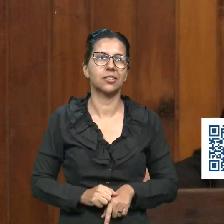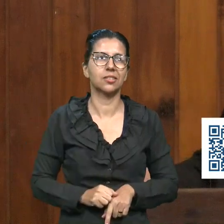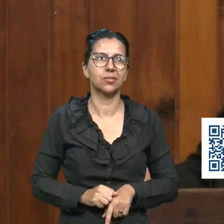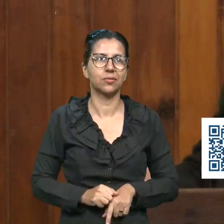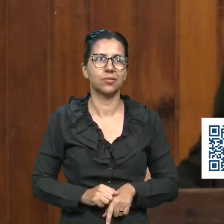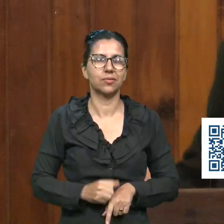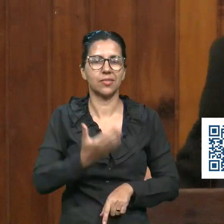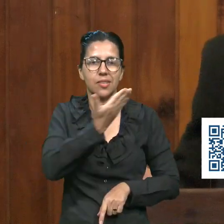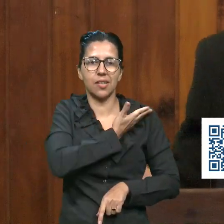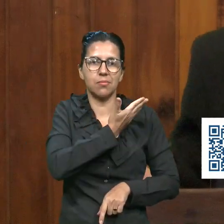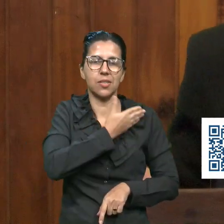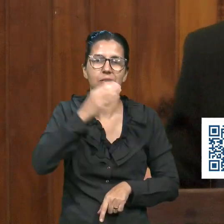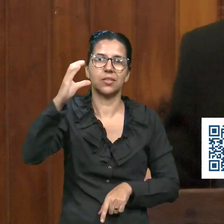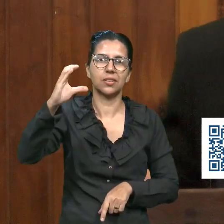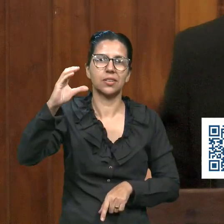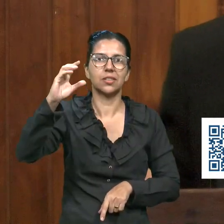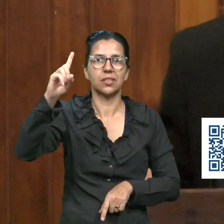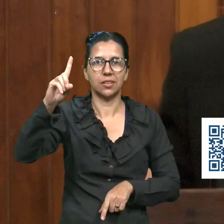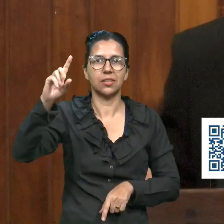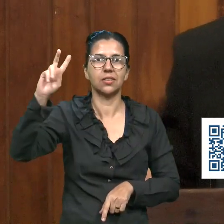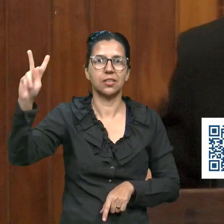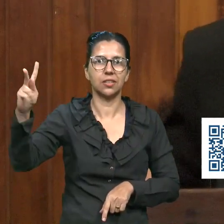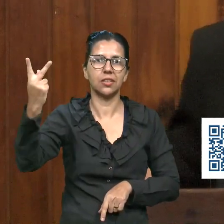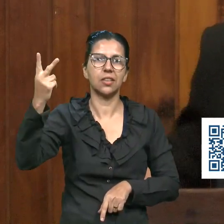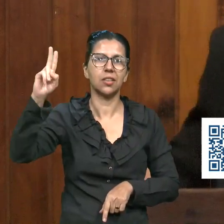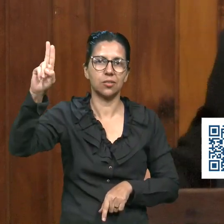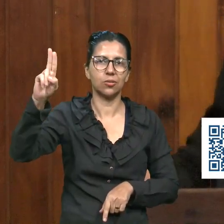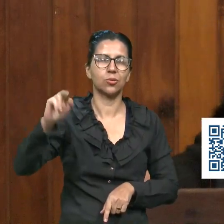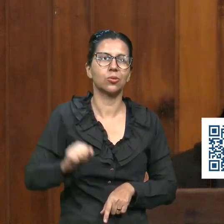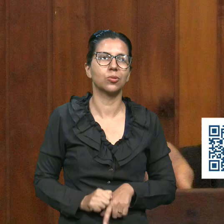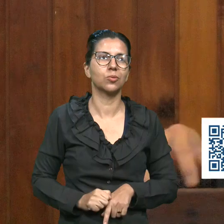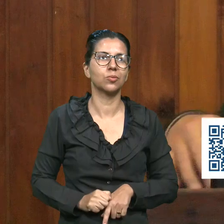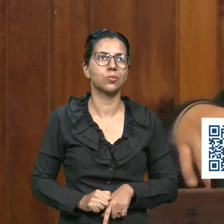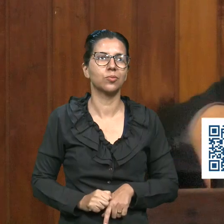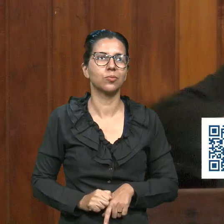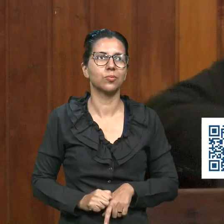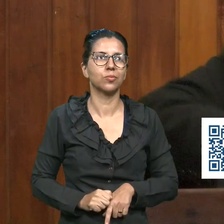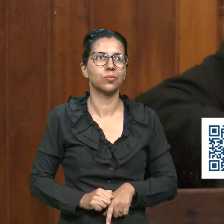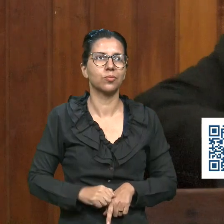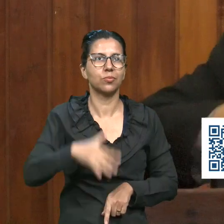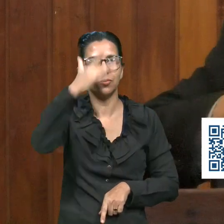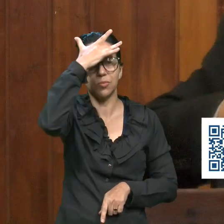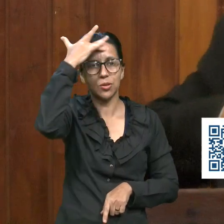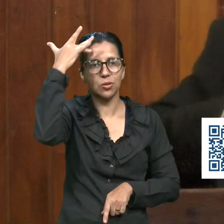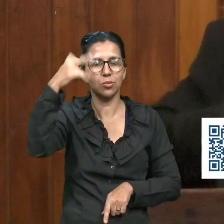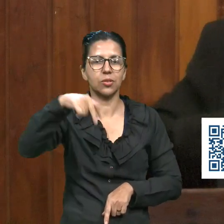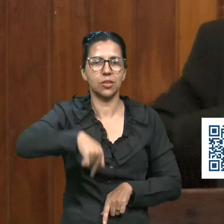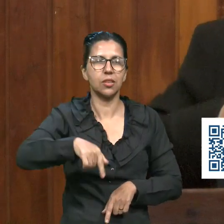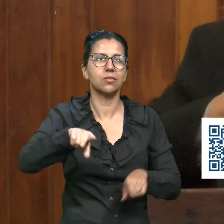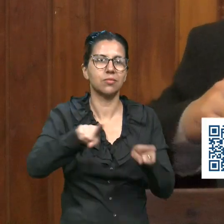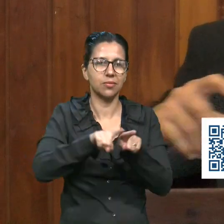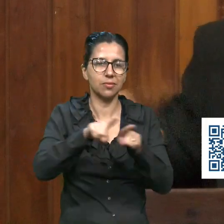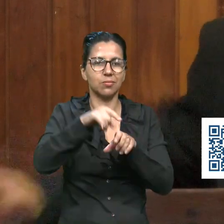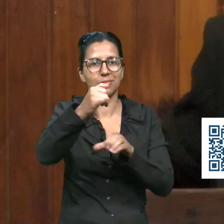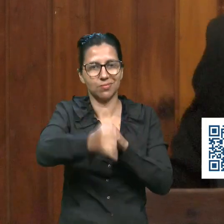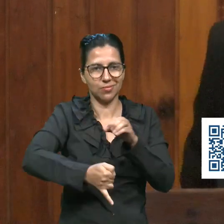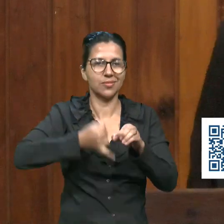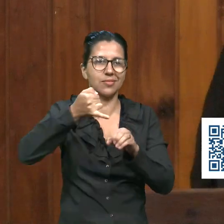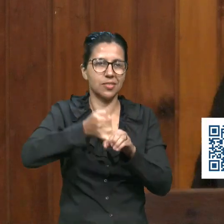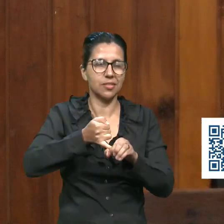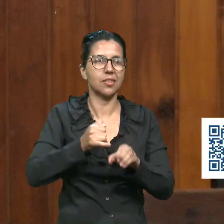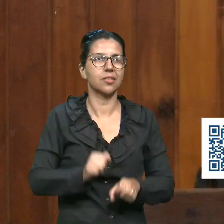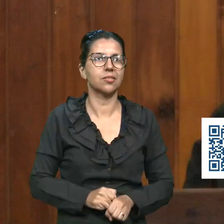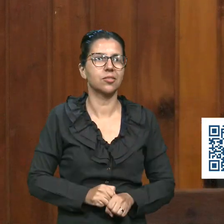A todos os amigos do CDHU também se fazem presente nessa tarde, demais presente de forma presencial e virtual também. Enfim,